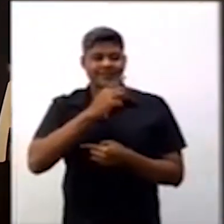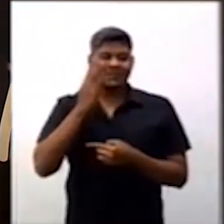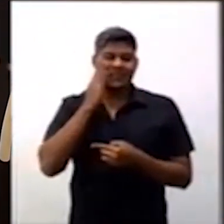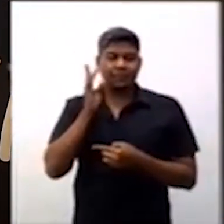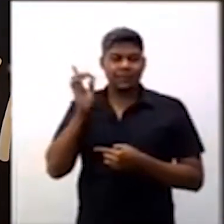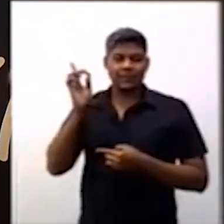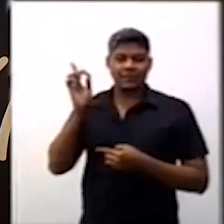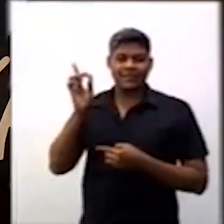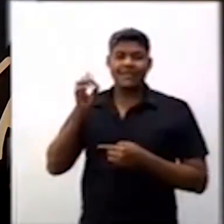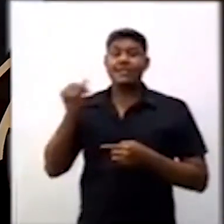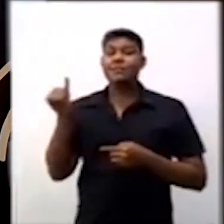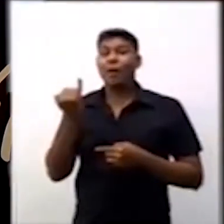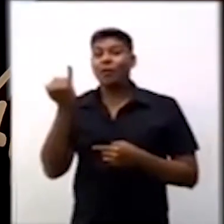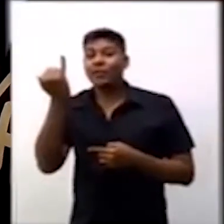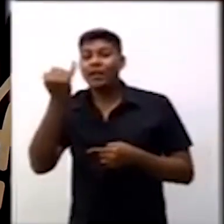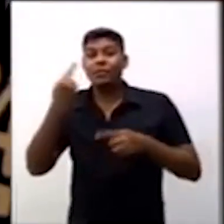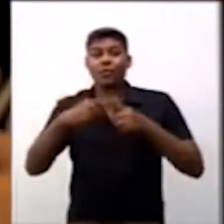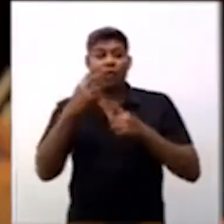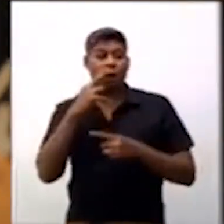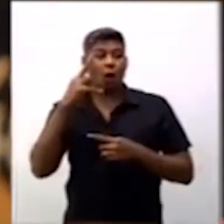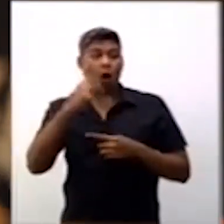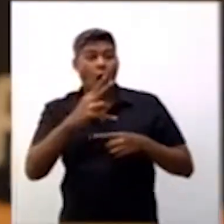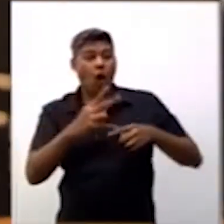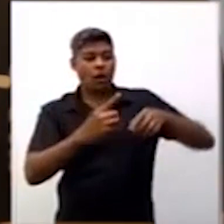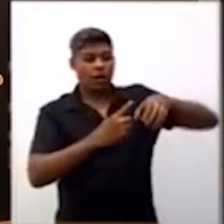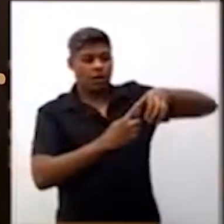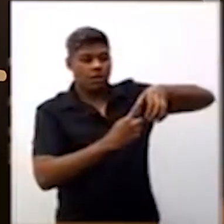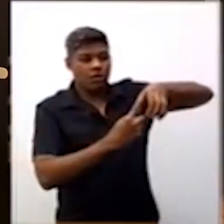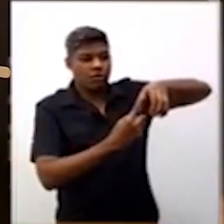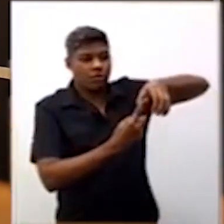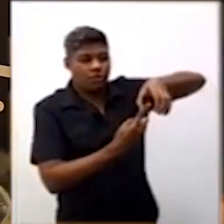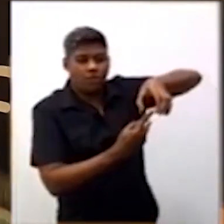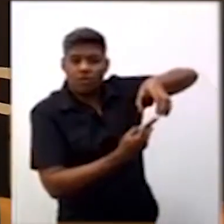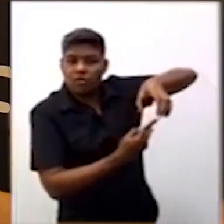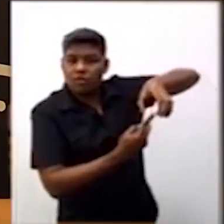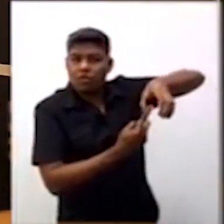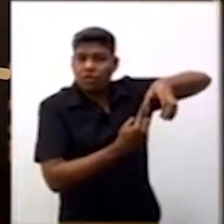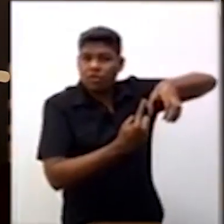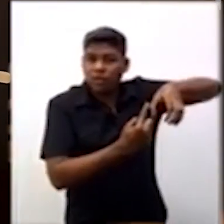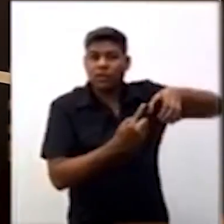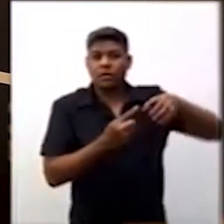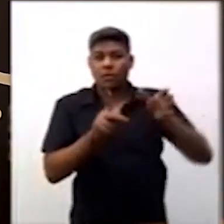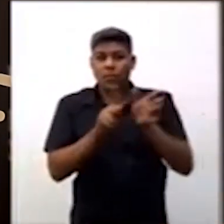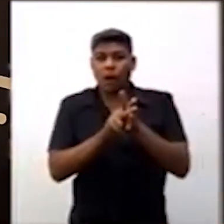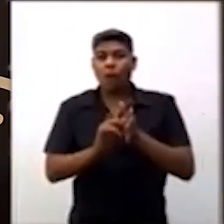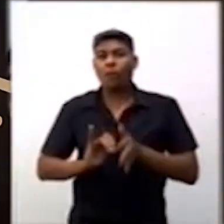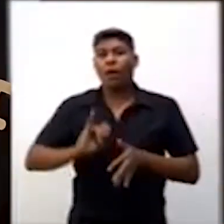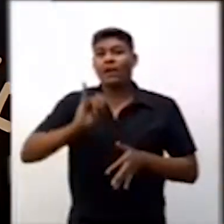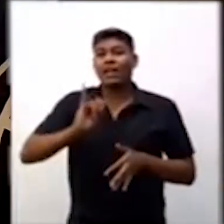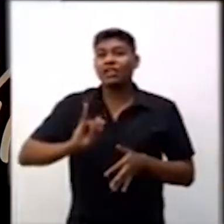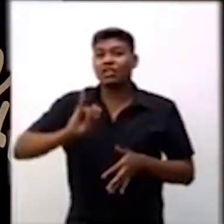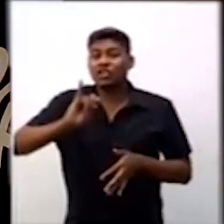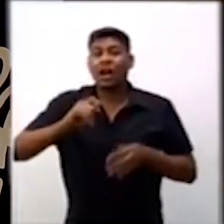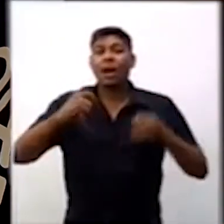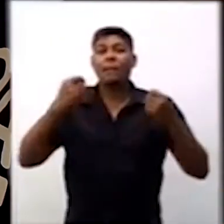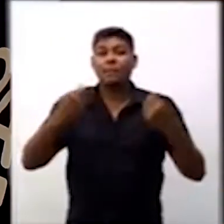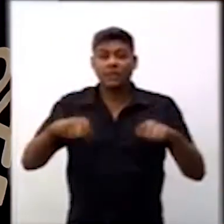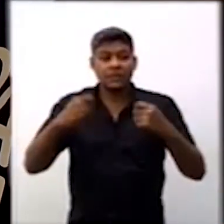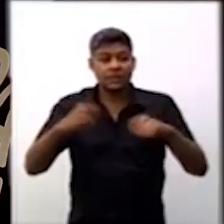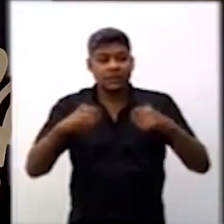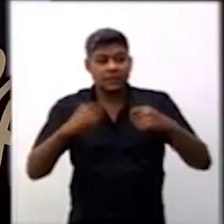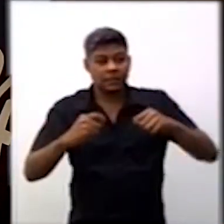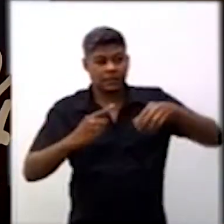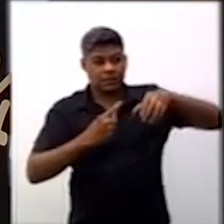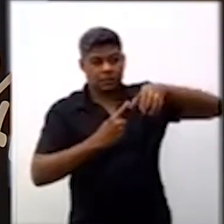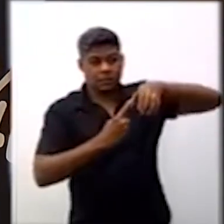sendo importante porque quando a gente olha para os relógios medidores de consumo de energia elétrica, ele precisa de um ponteiro para